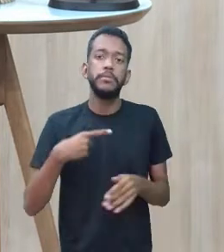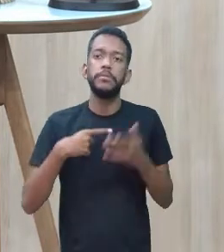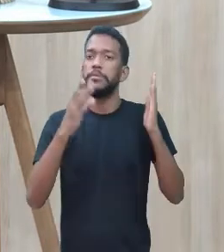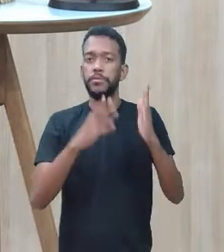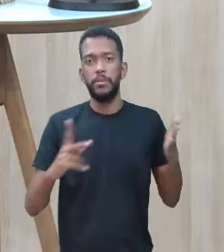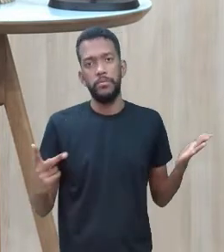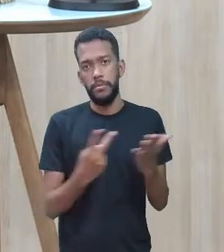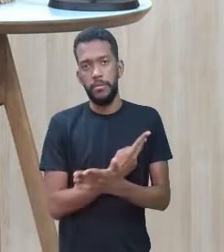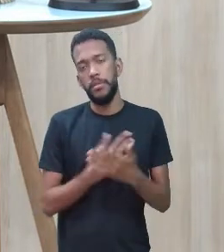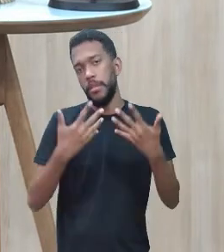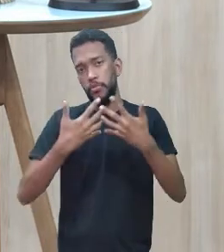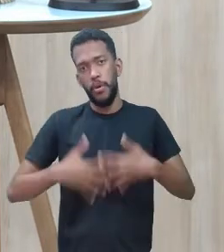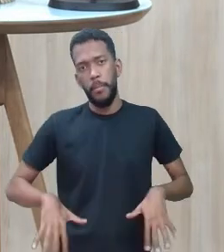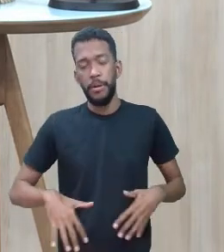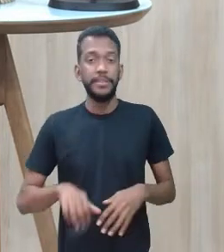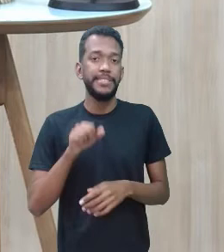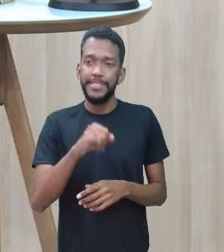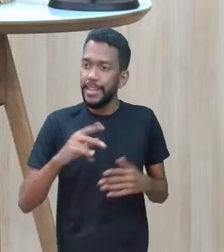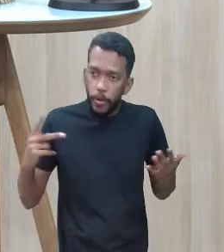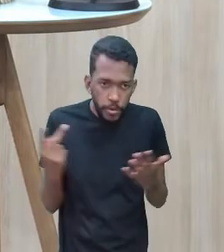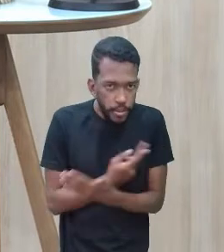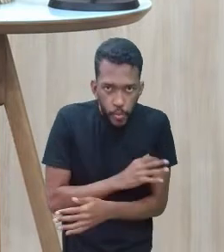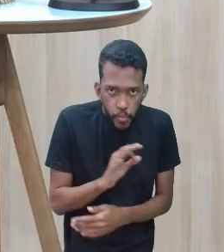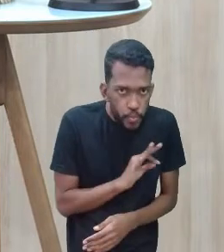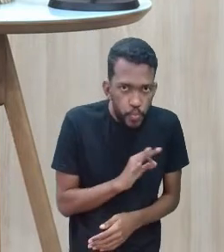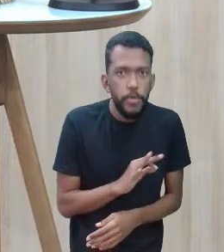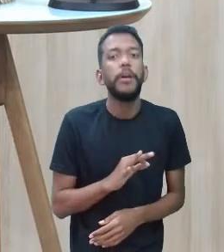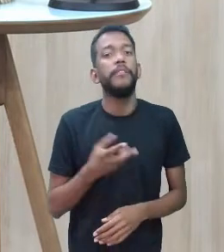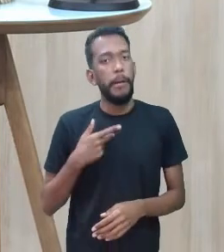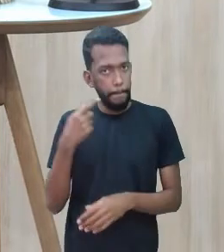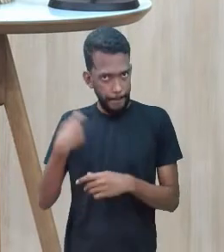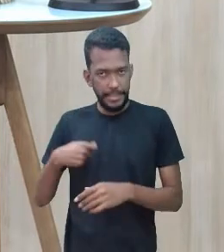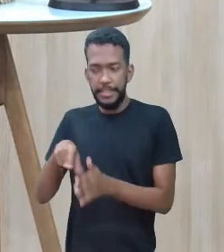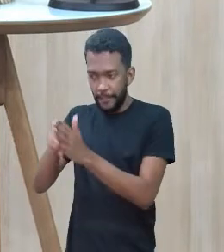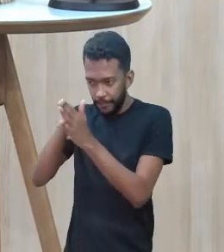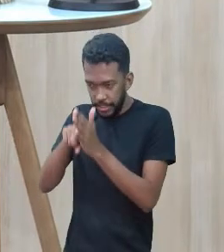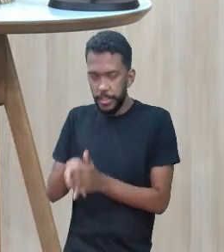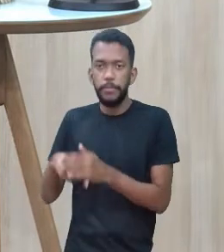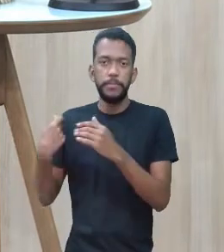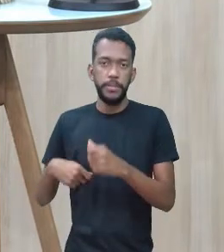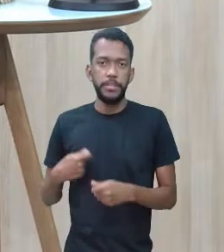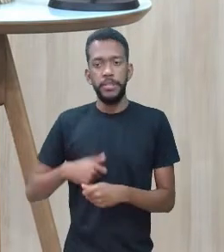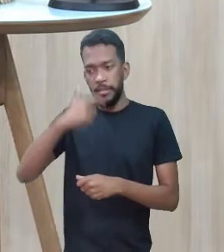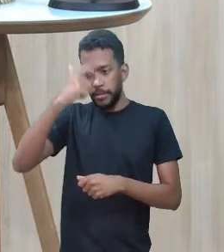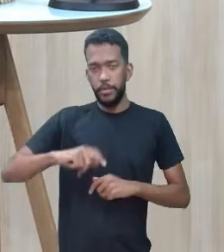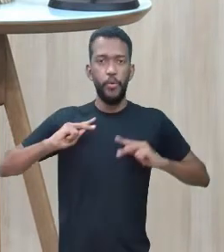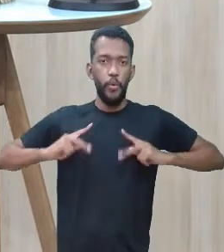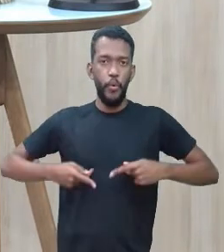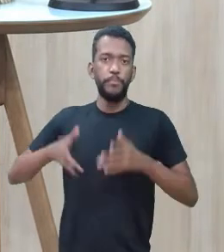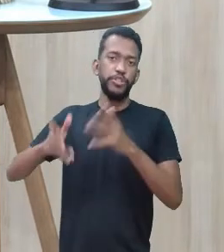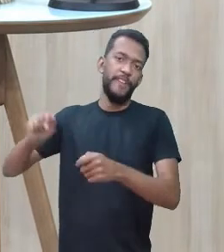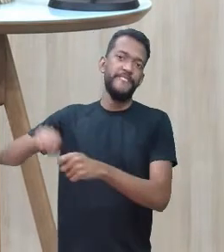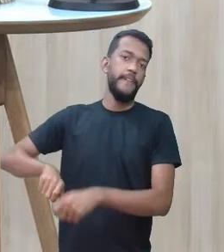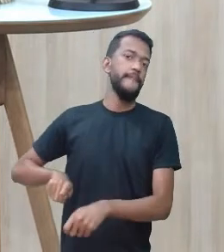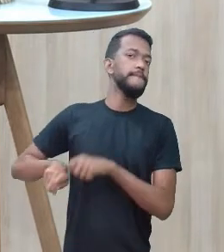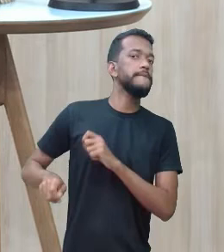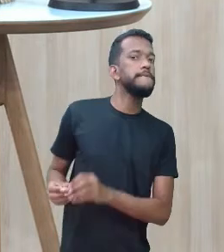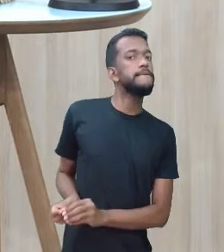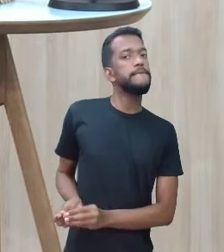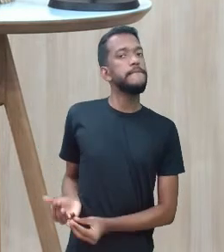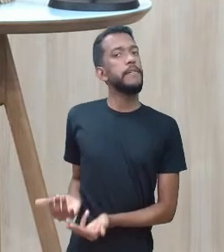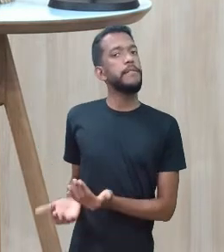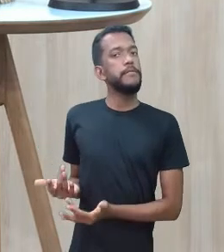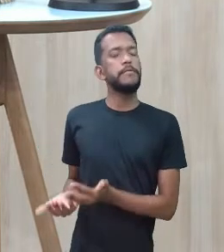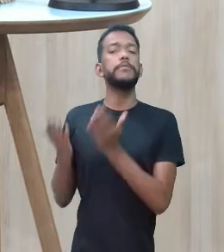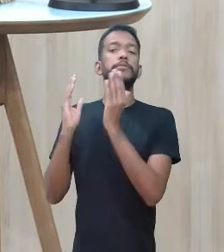causado naturalmente. Se isso não aconteceu, vai ter que ser investigado. O homem passou por ali, o homem provocou de alguma